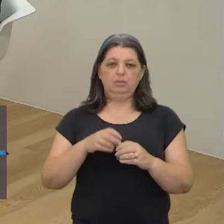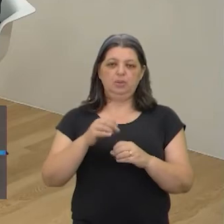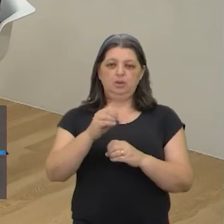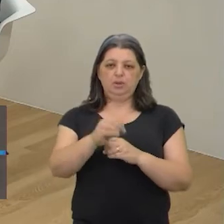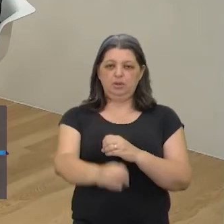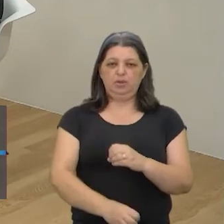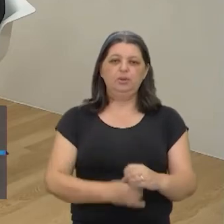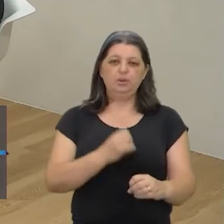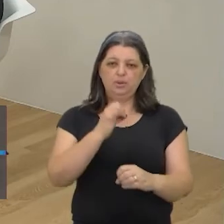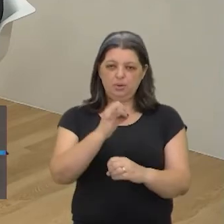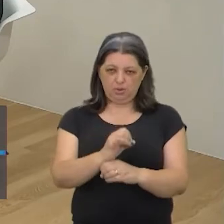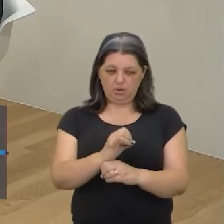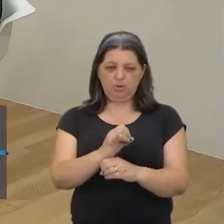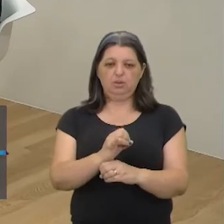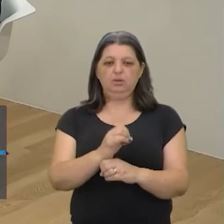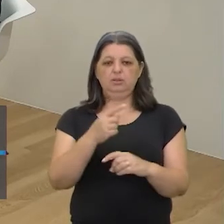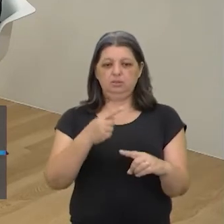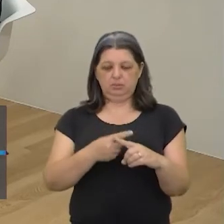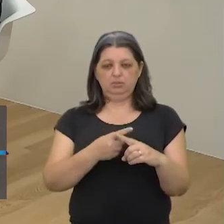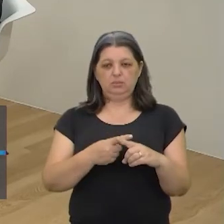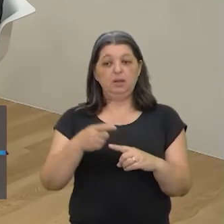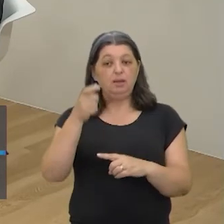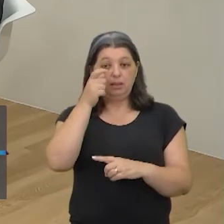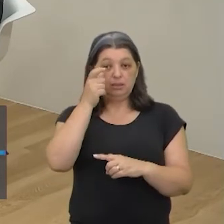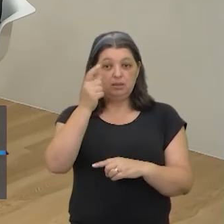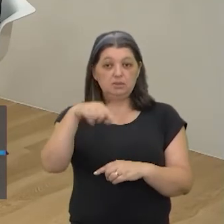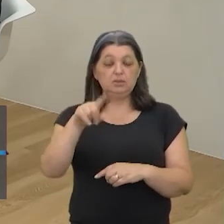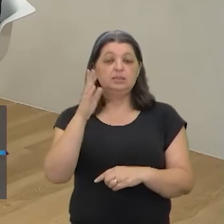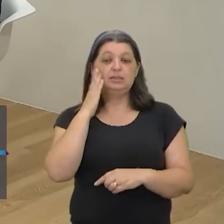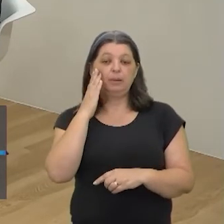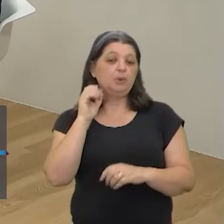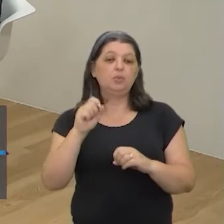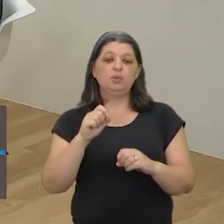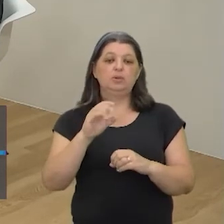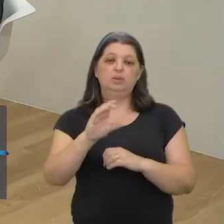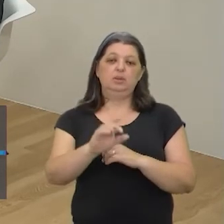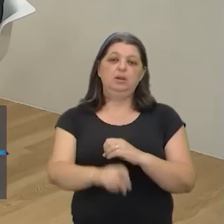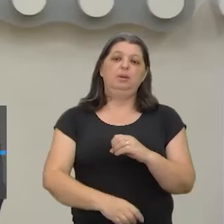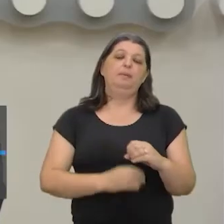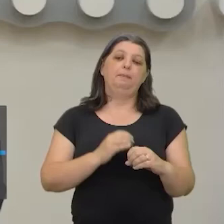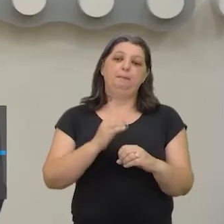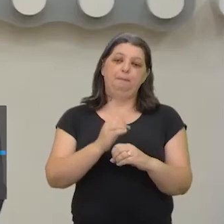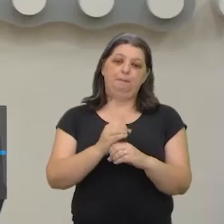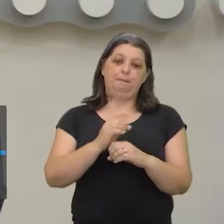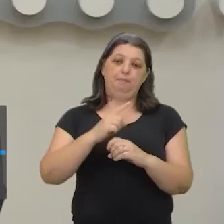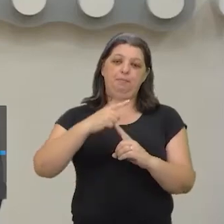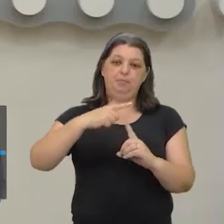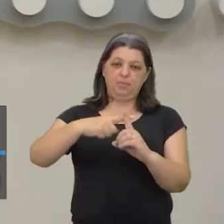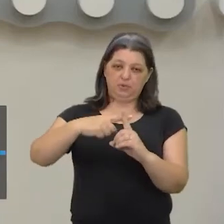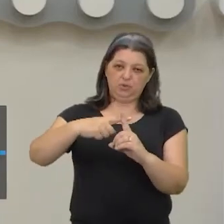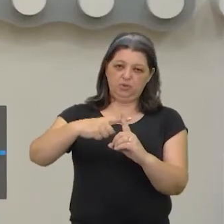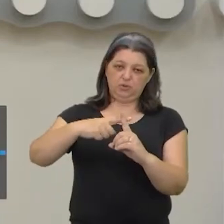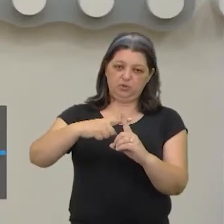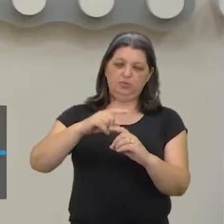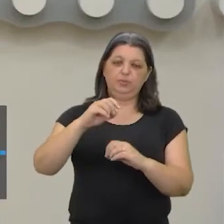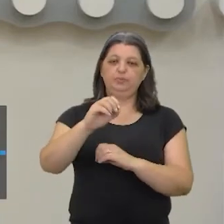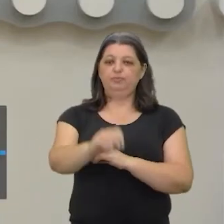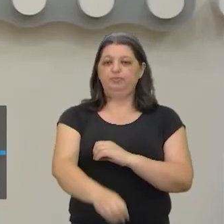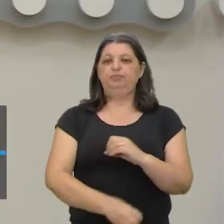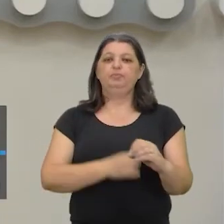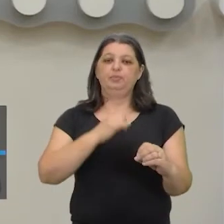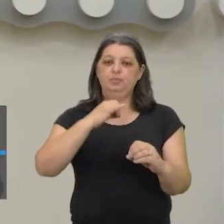da covalente. Então, é interessante vocês saberem o que é cátion, o que é ânion. O cátion é o positivo, o ânion